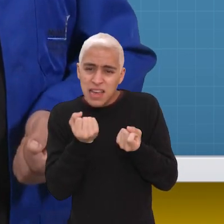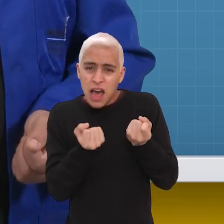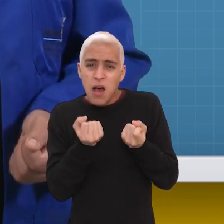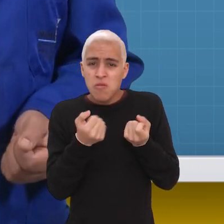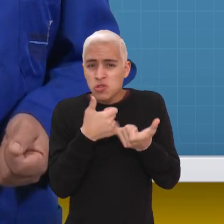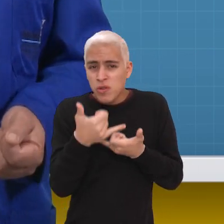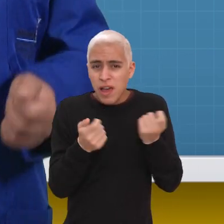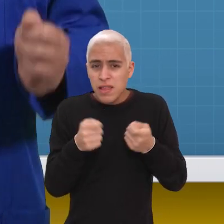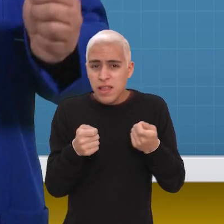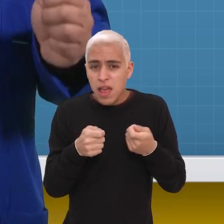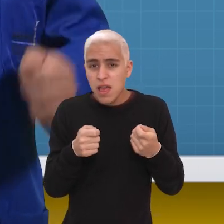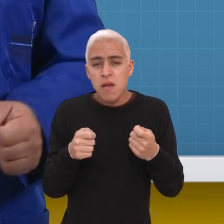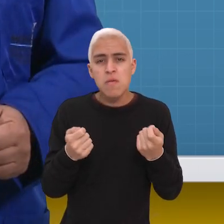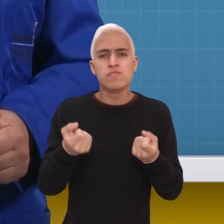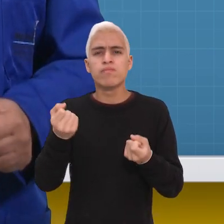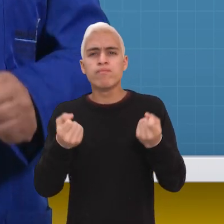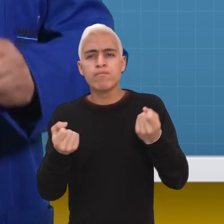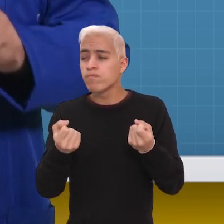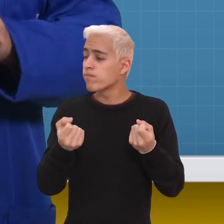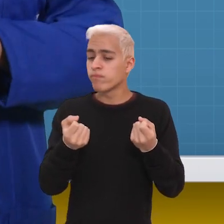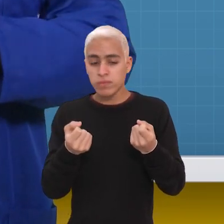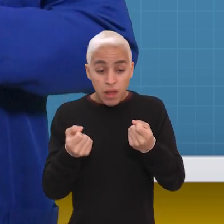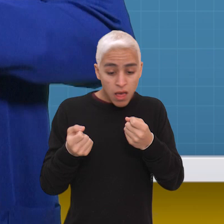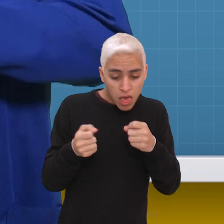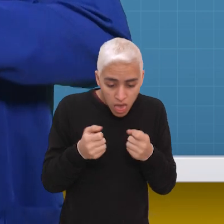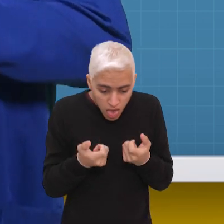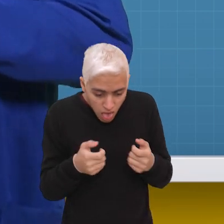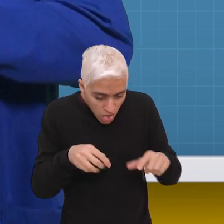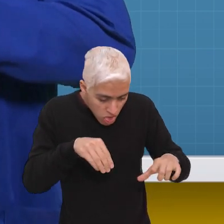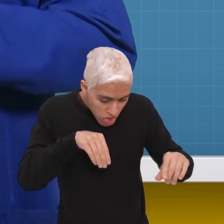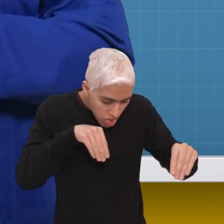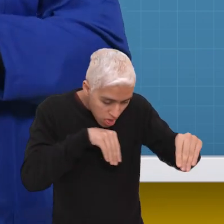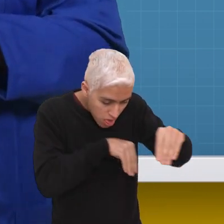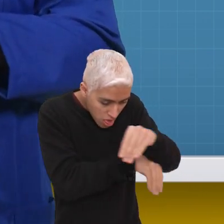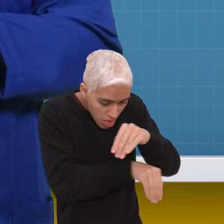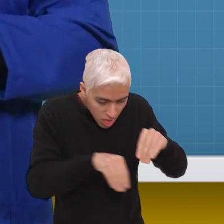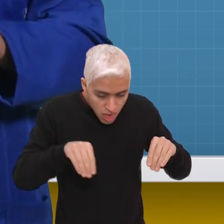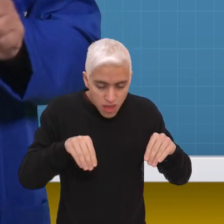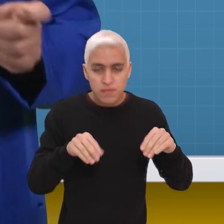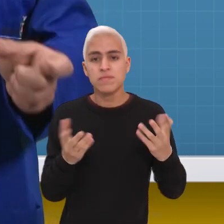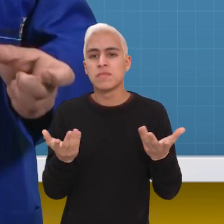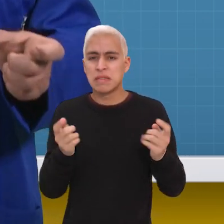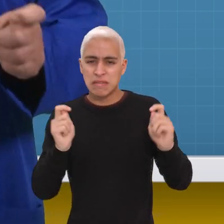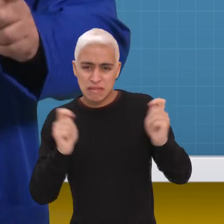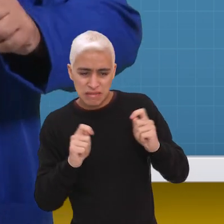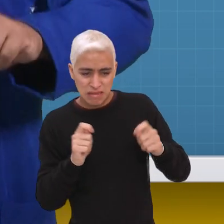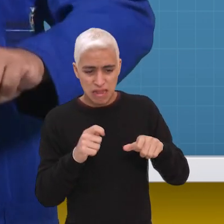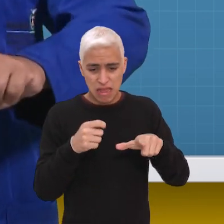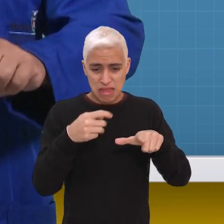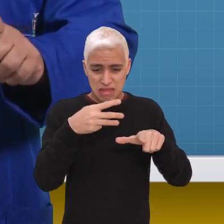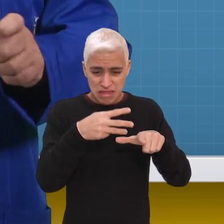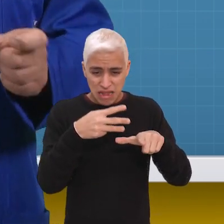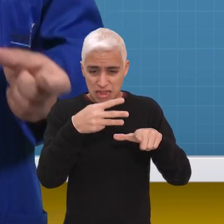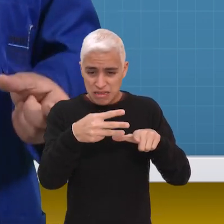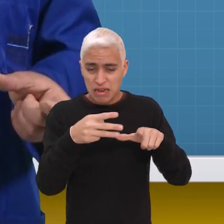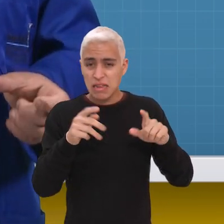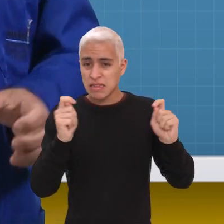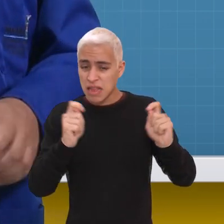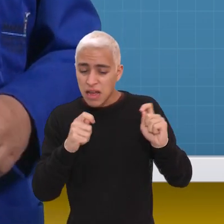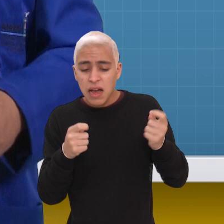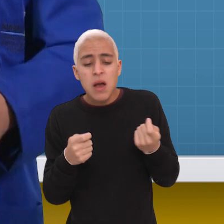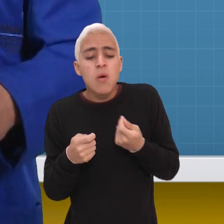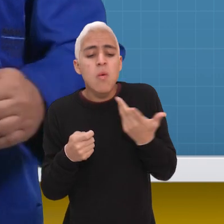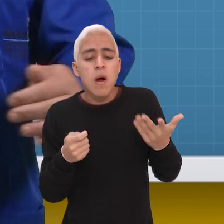jogarem? Então, vamos pensar, cada tabuleiro tem 64 casas. Se cada uma fosse 3 por